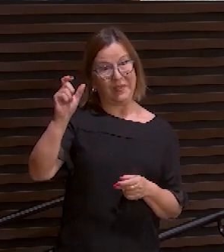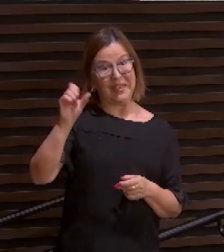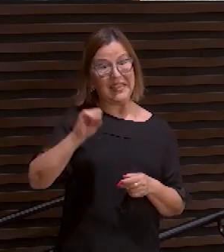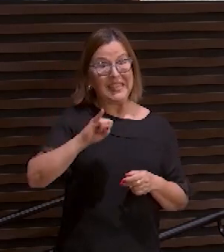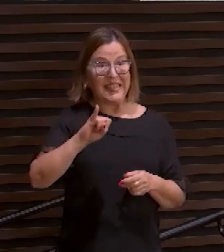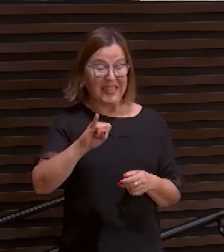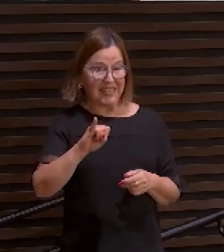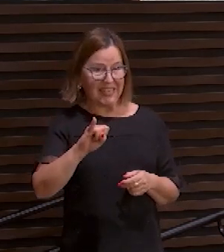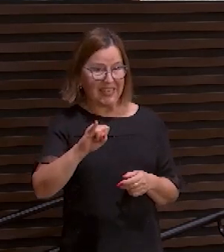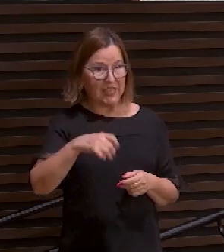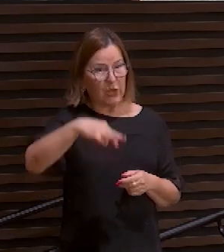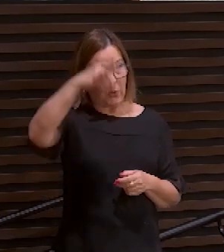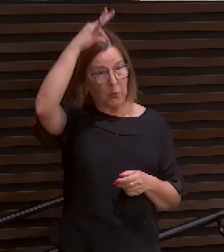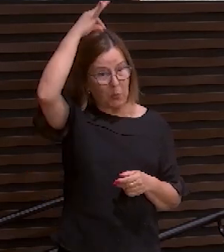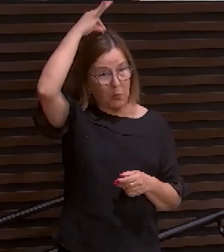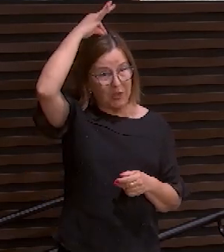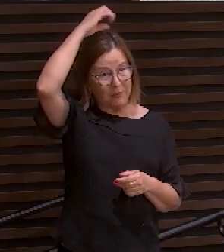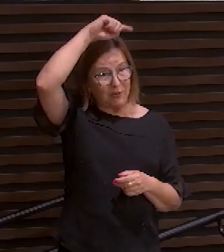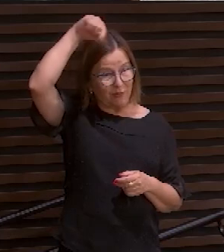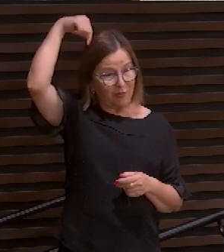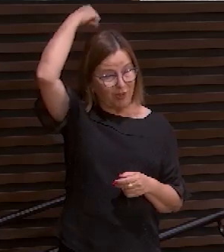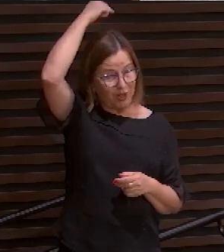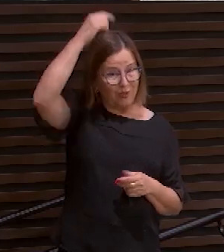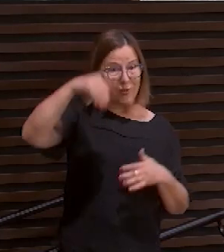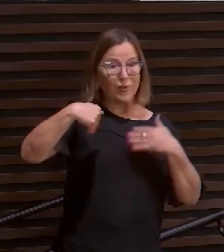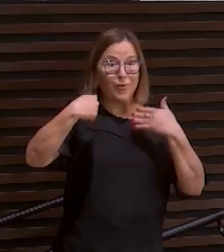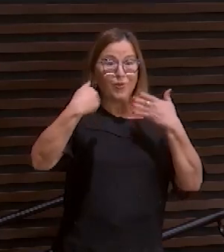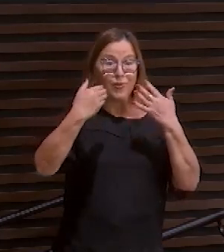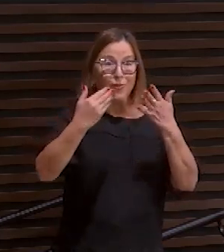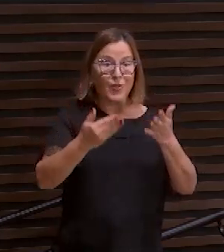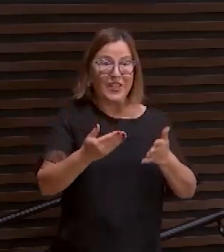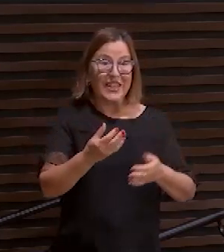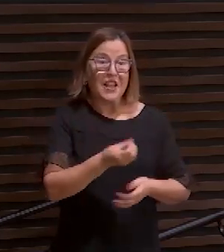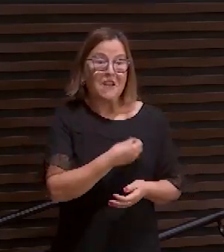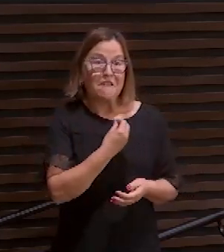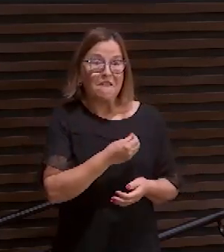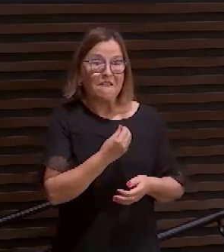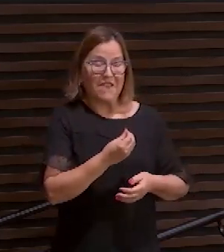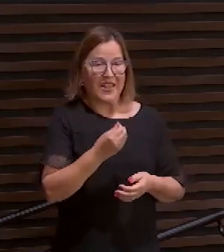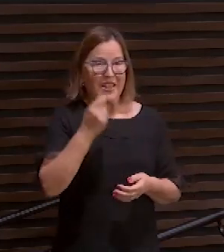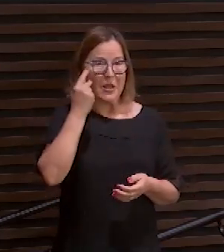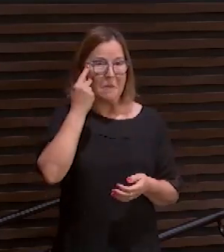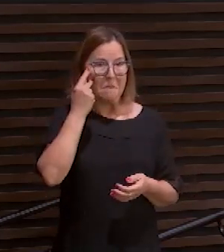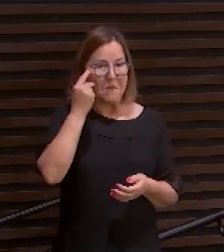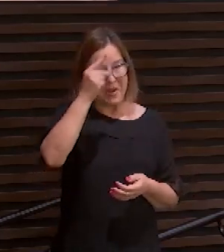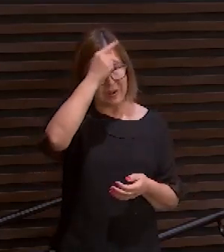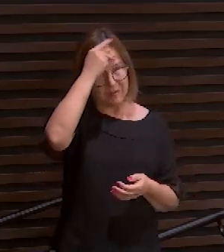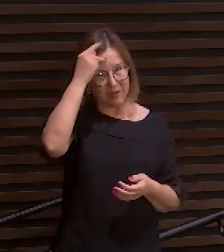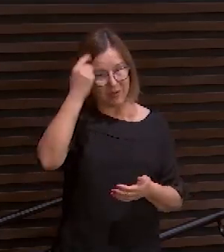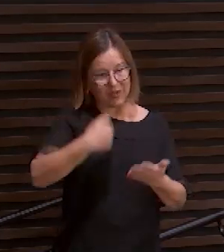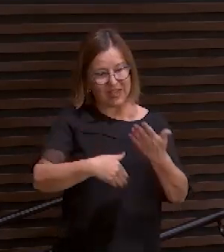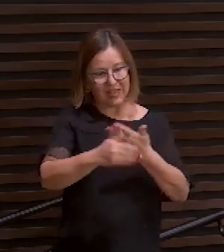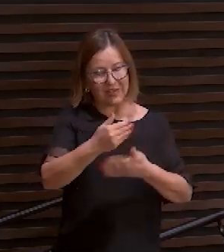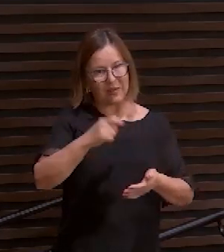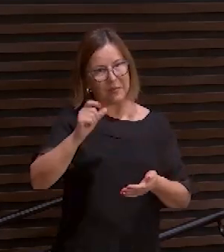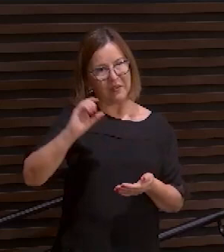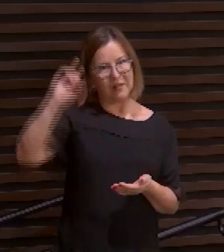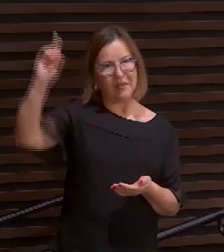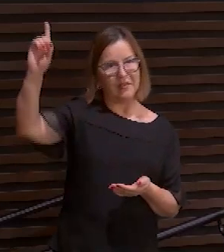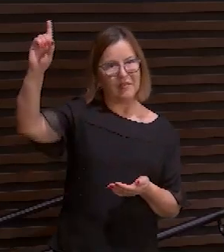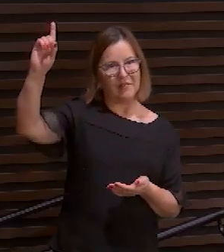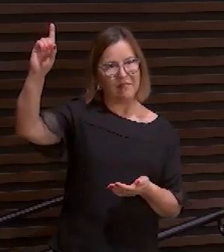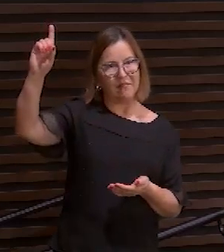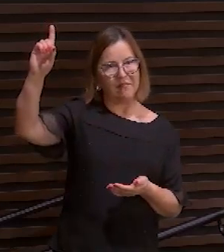o Espírito Santo concede ao morto espiritual por meio da palavra, pode